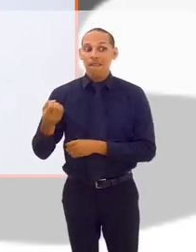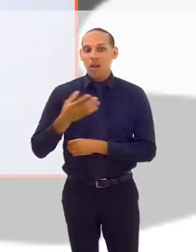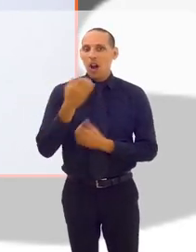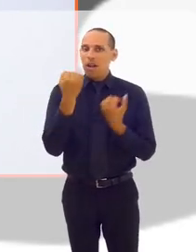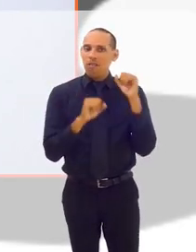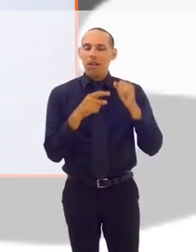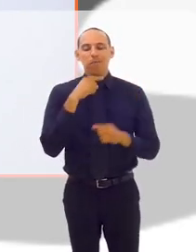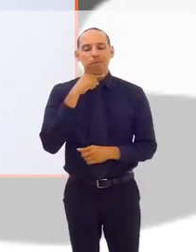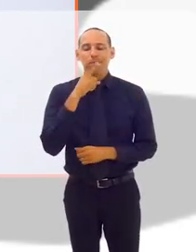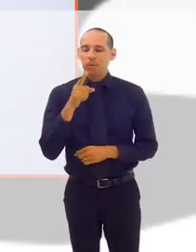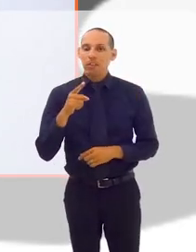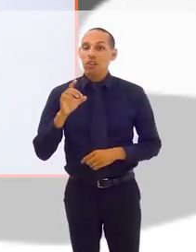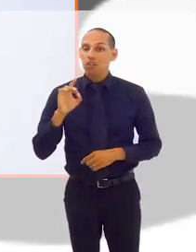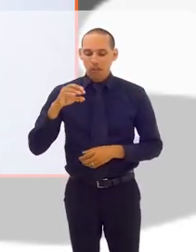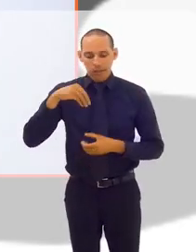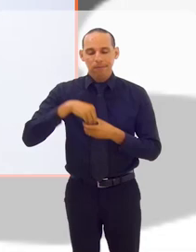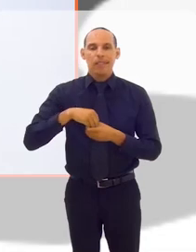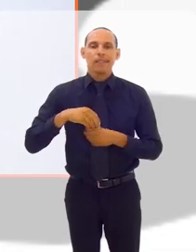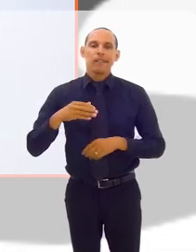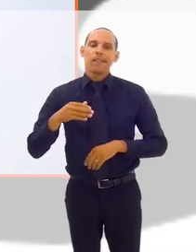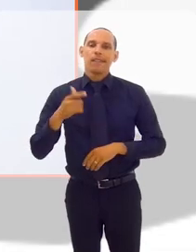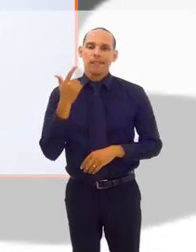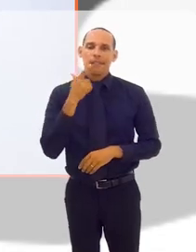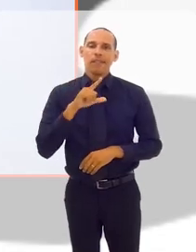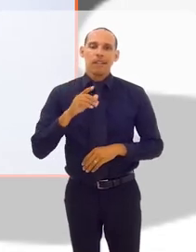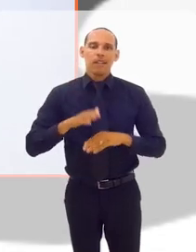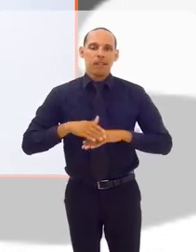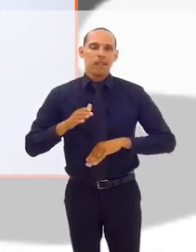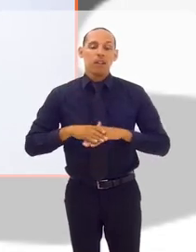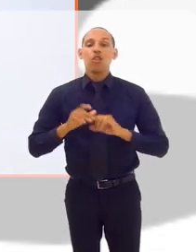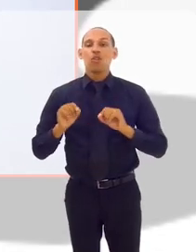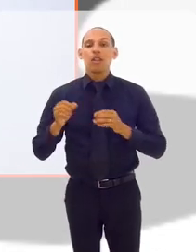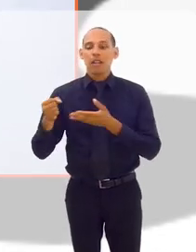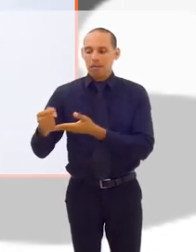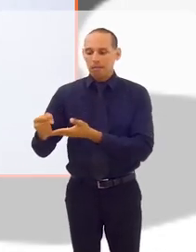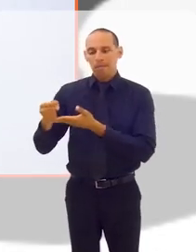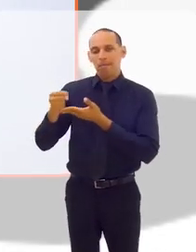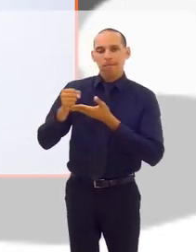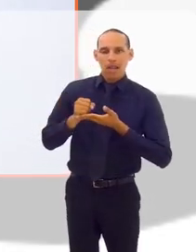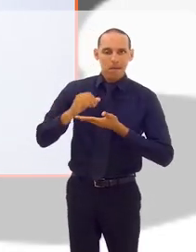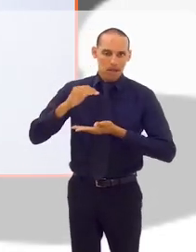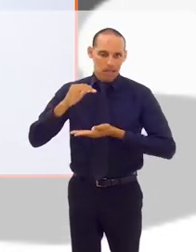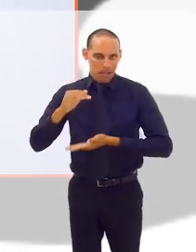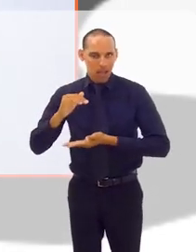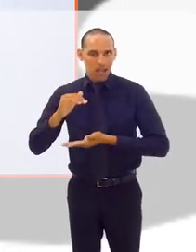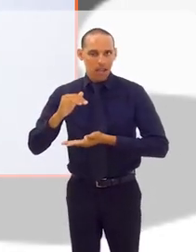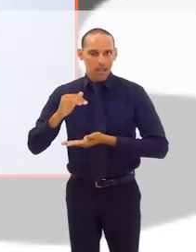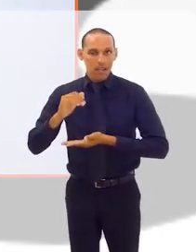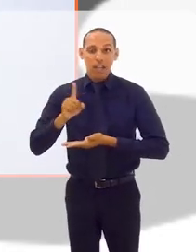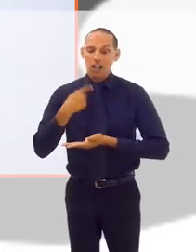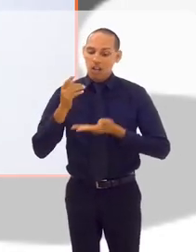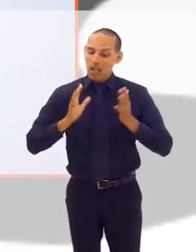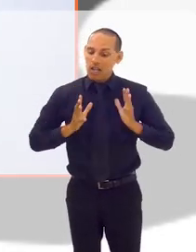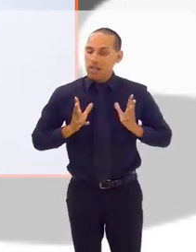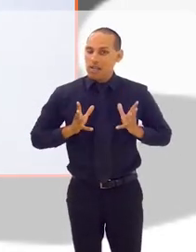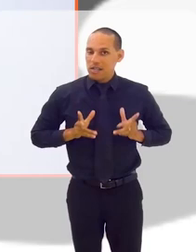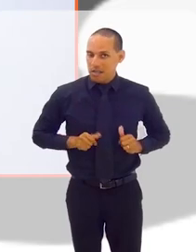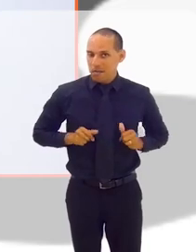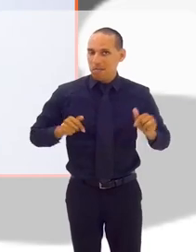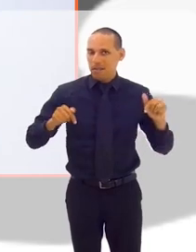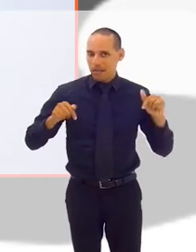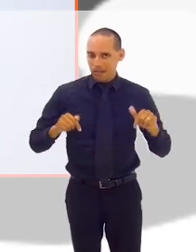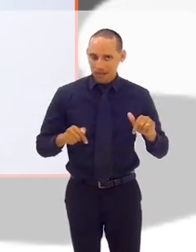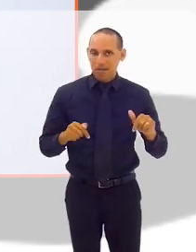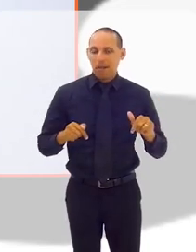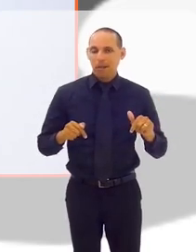da fábrica, e isso a gente só consegue fazer aqui dentro, é quando a pessoa traz a embalagem, fazer a esterilização